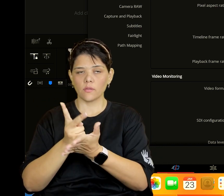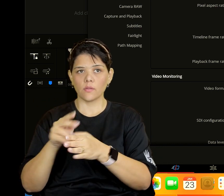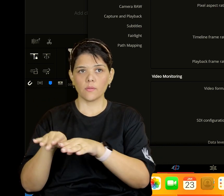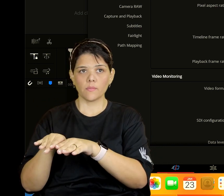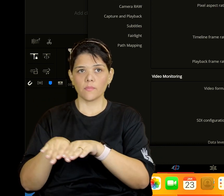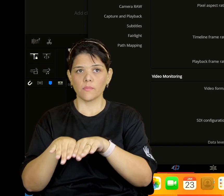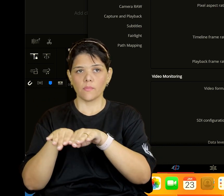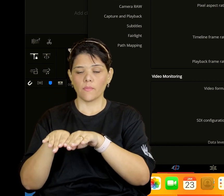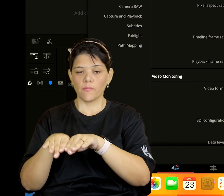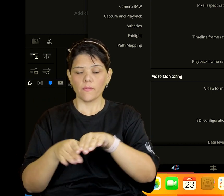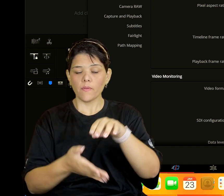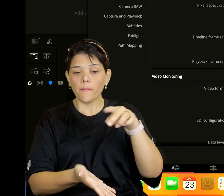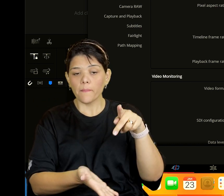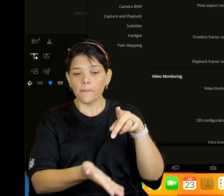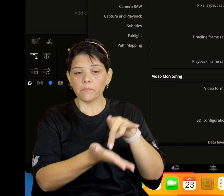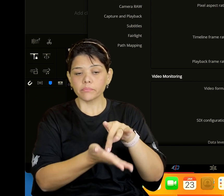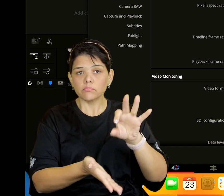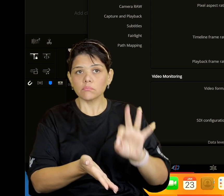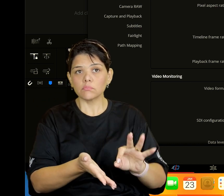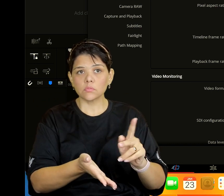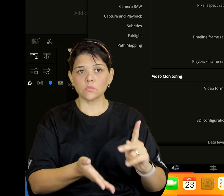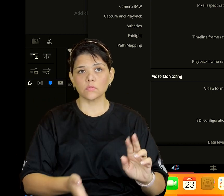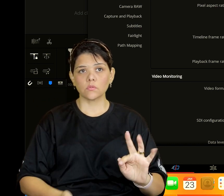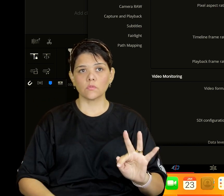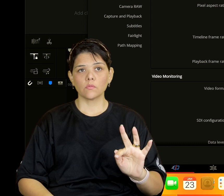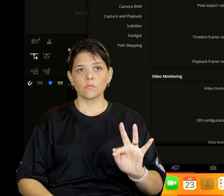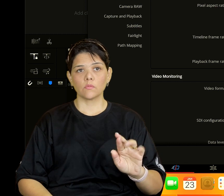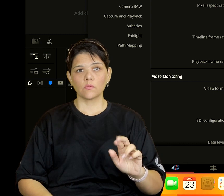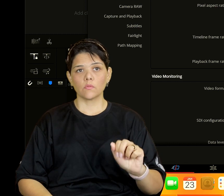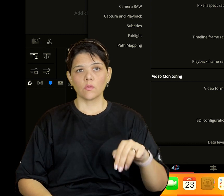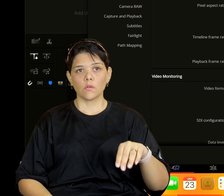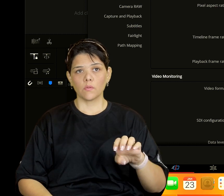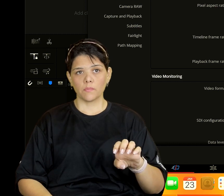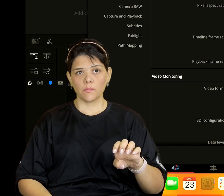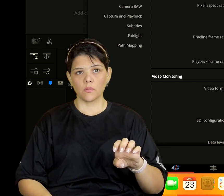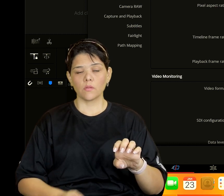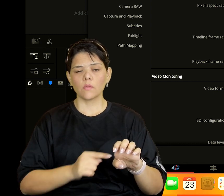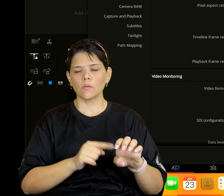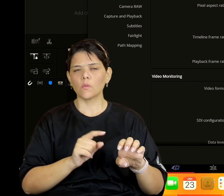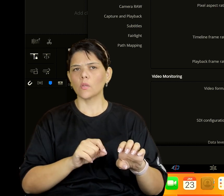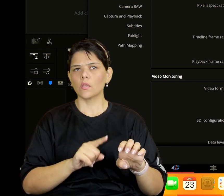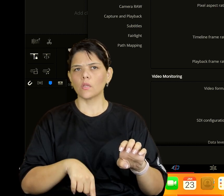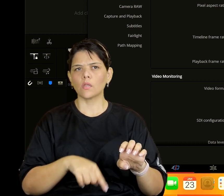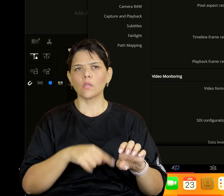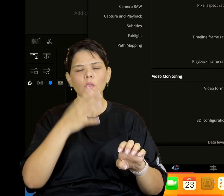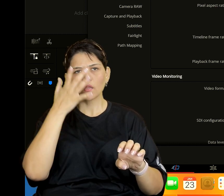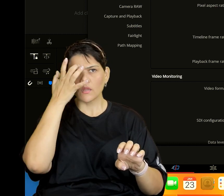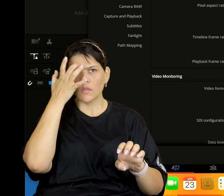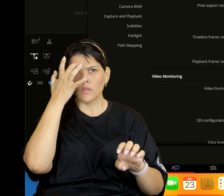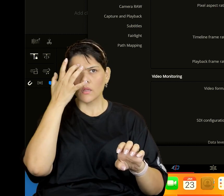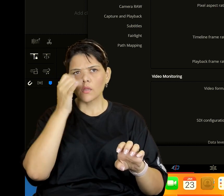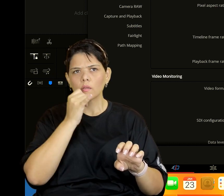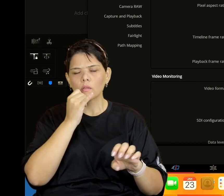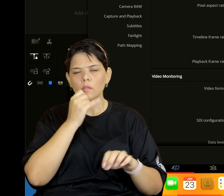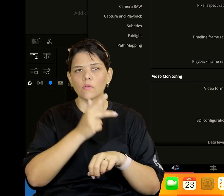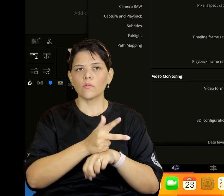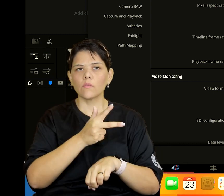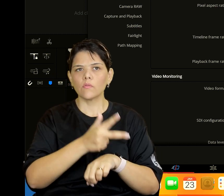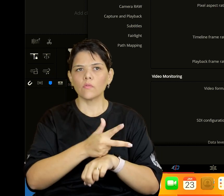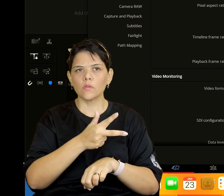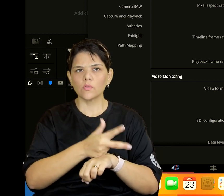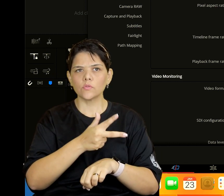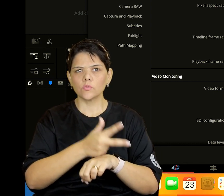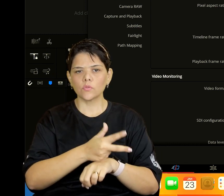rate, tranquilo? Então, o que é frame rate? Não sei se vocês estão cientes ainda, mas vídeo nada mais é do